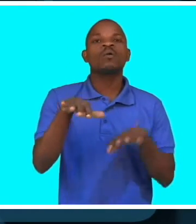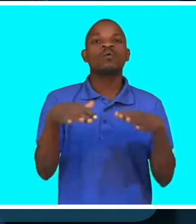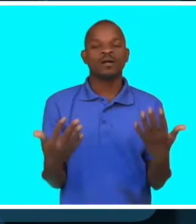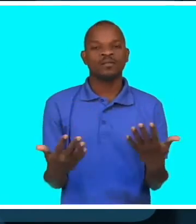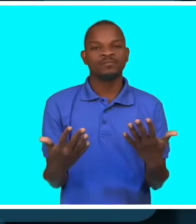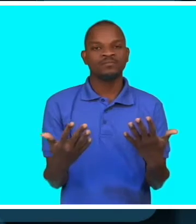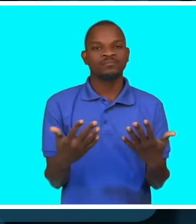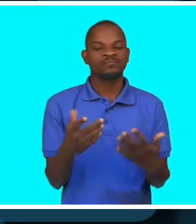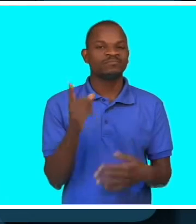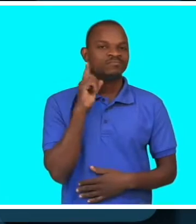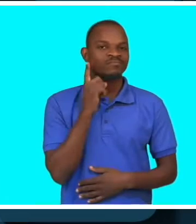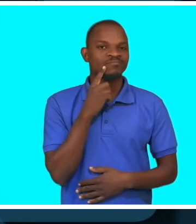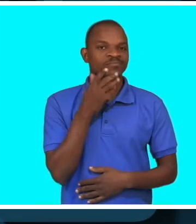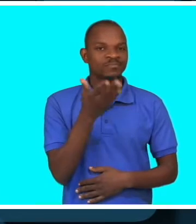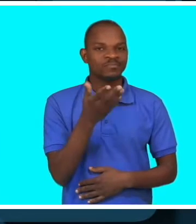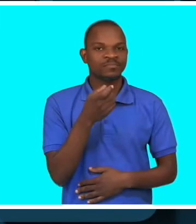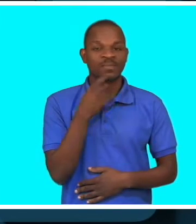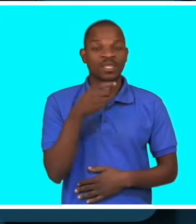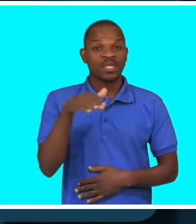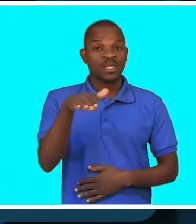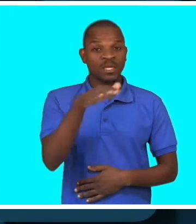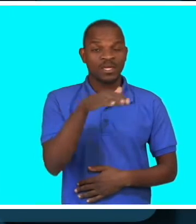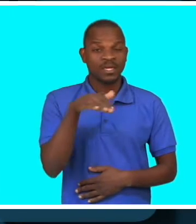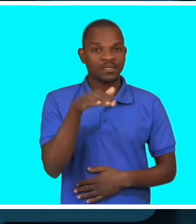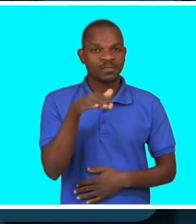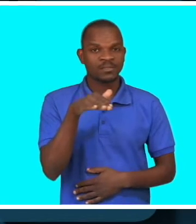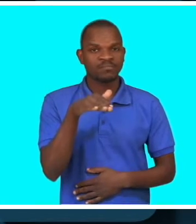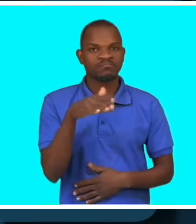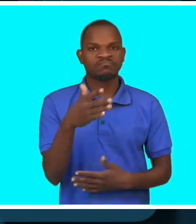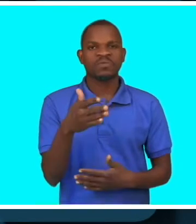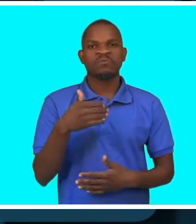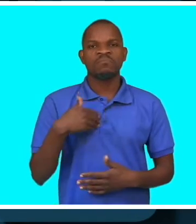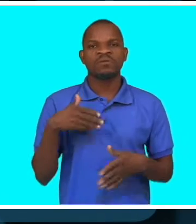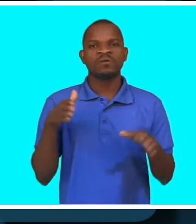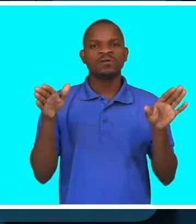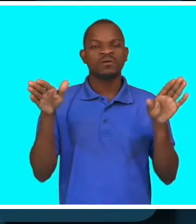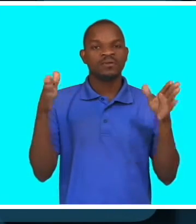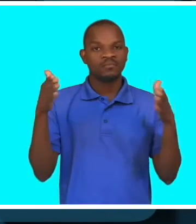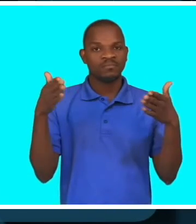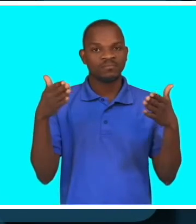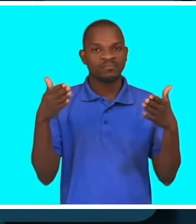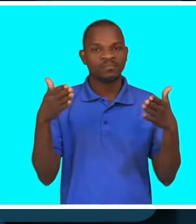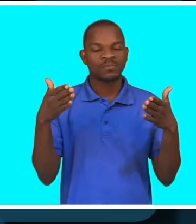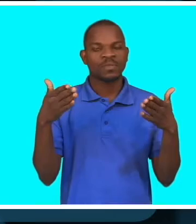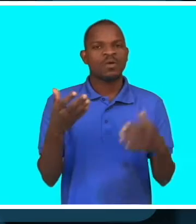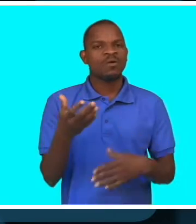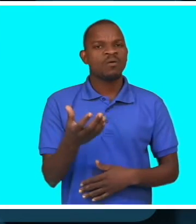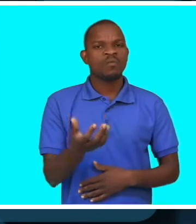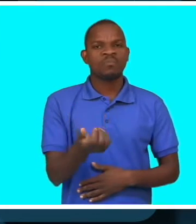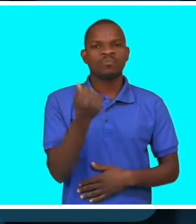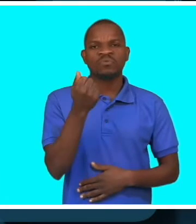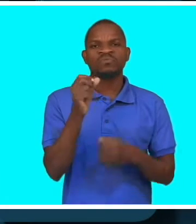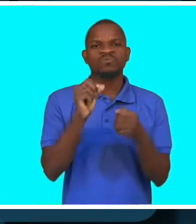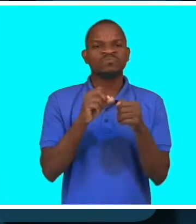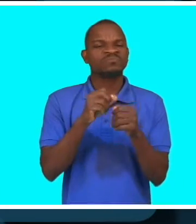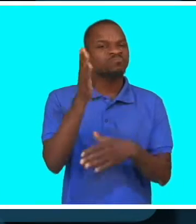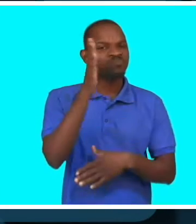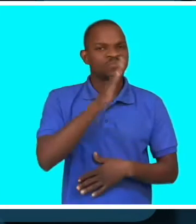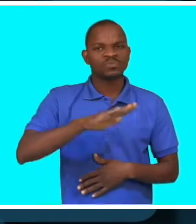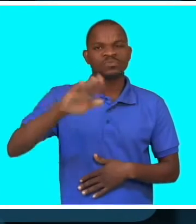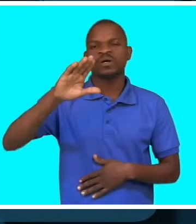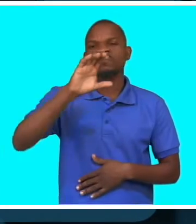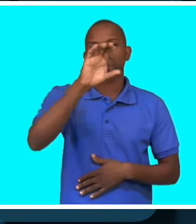Bem, falando da área, a minha empresa pode atuar à